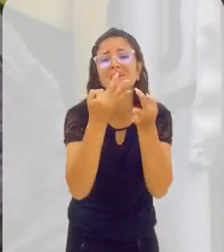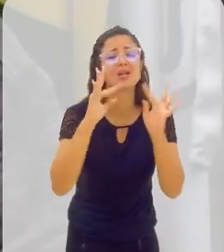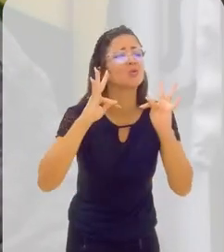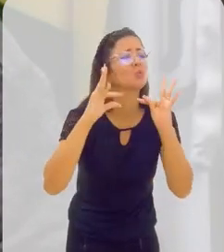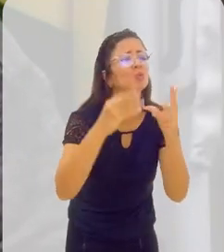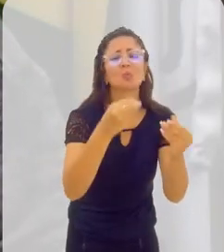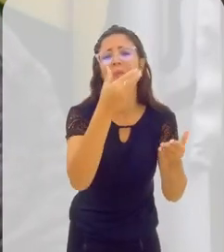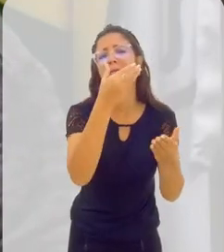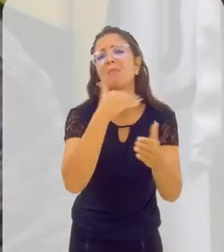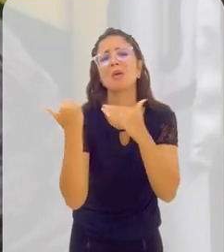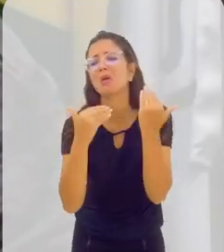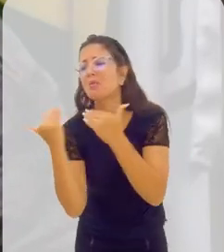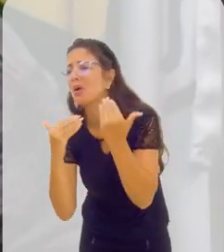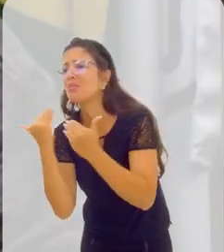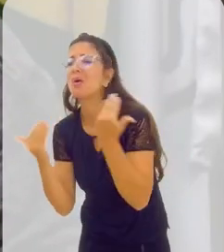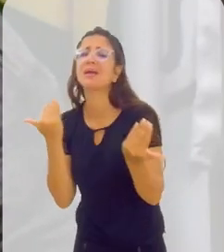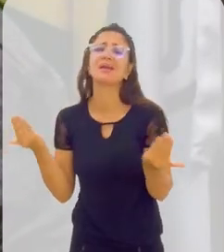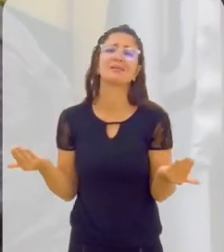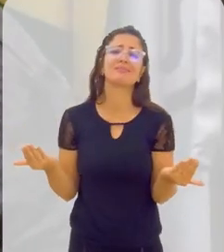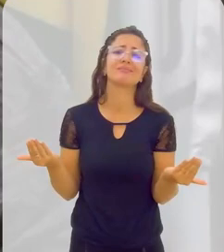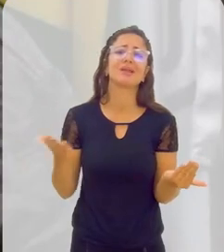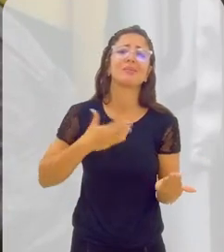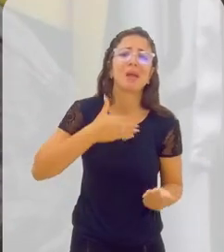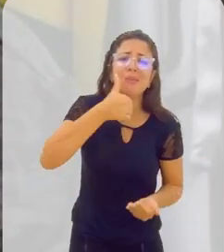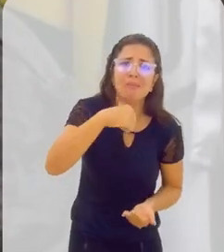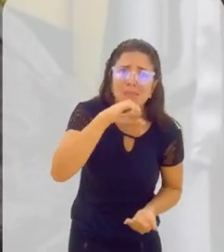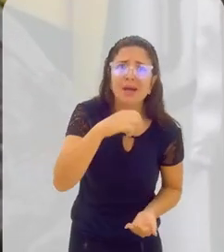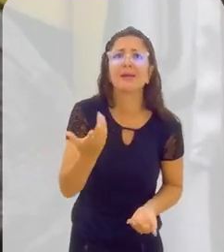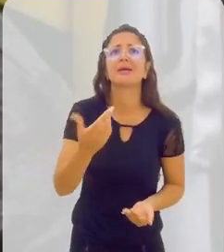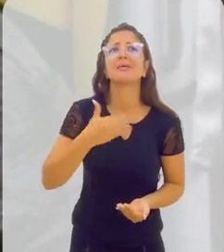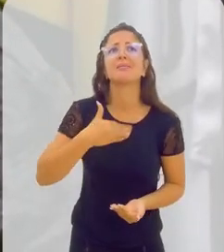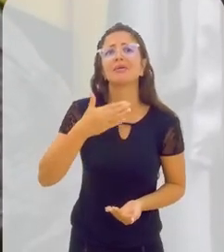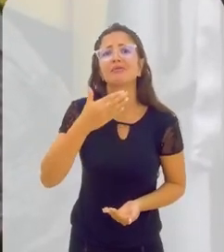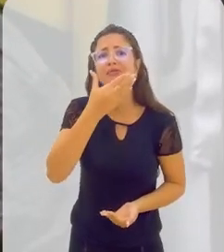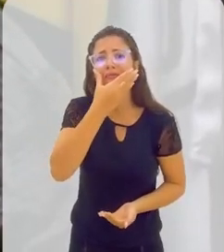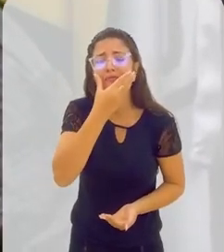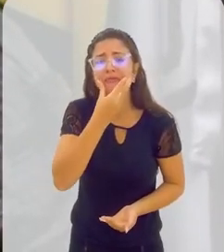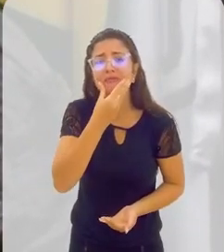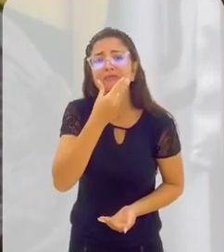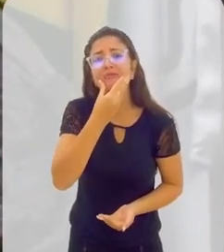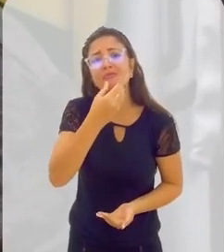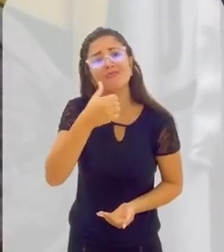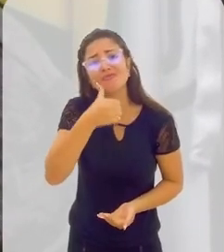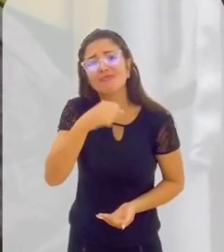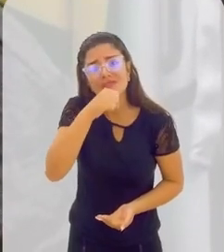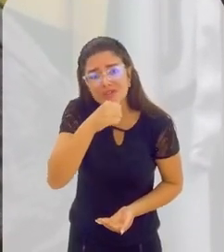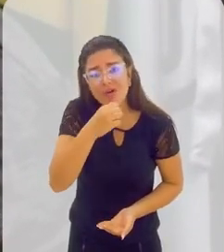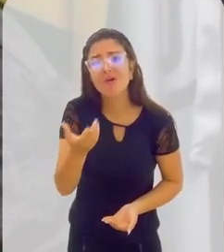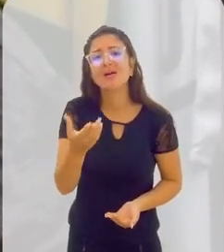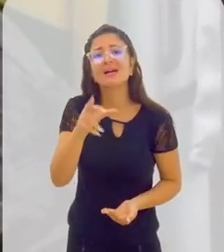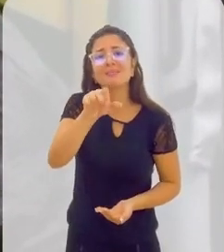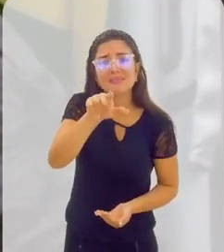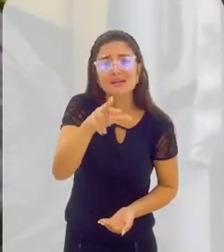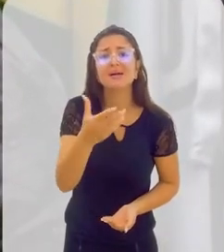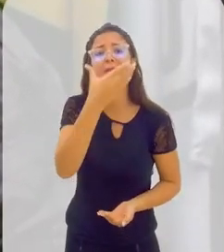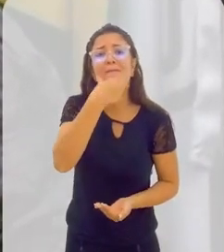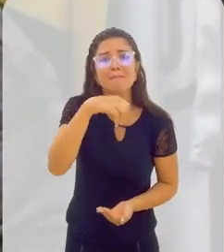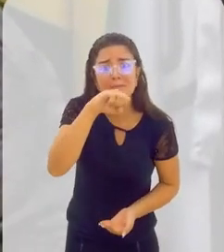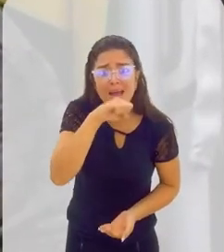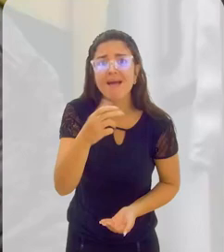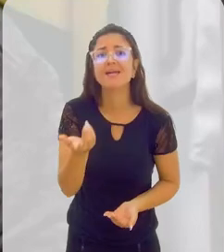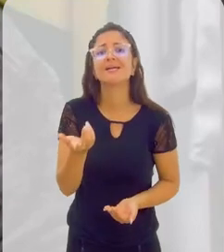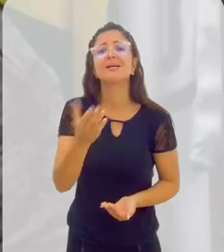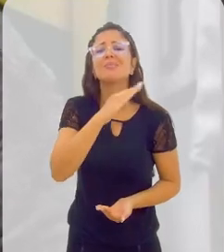perdi toda a família deu uma coisa só minha mãe minha avó minha mãe minha irmã Meu pai minha